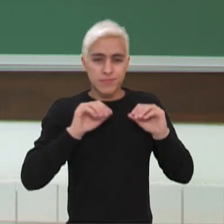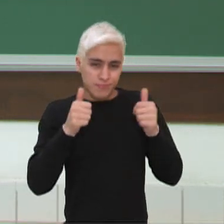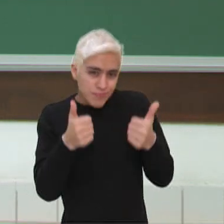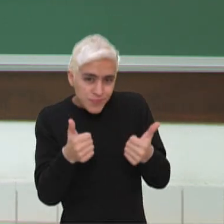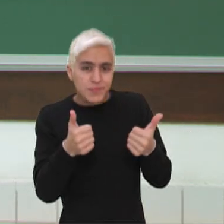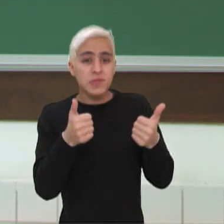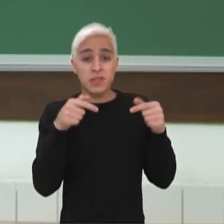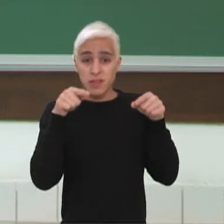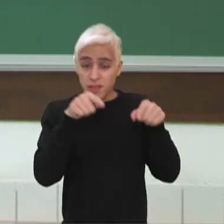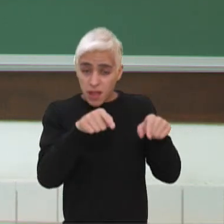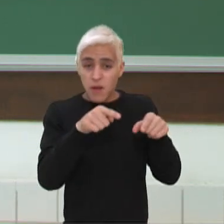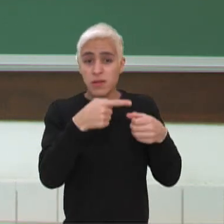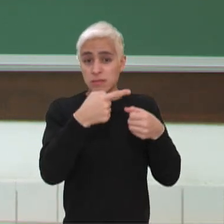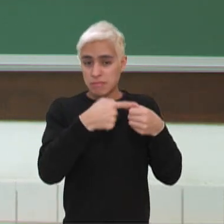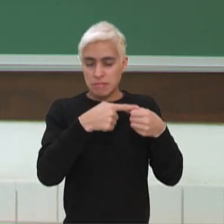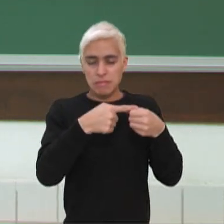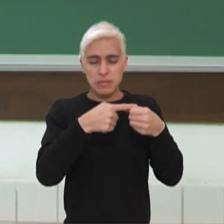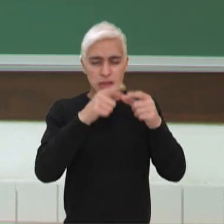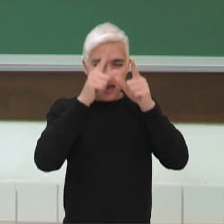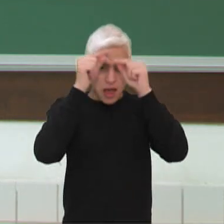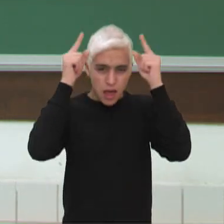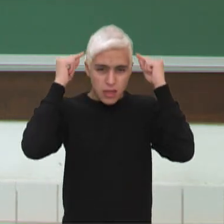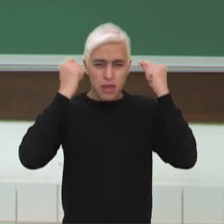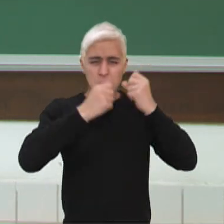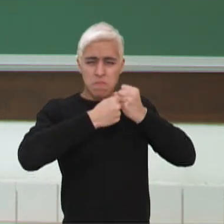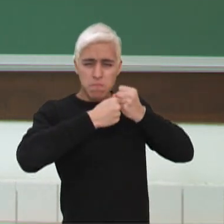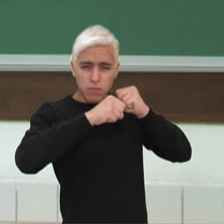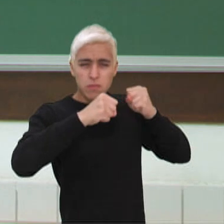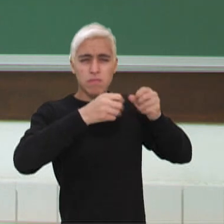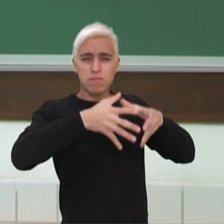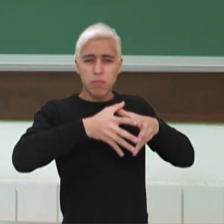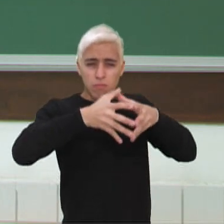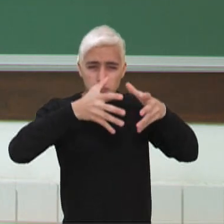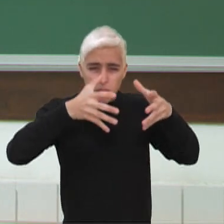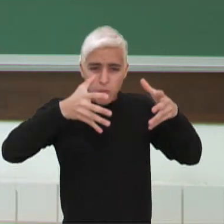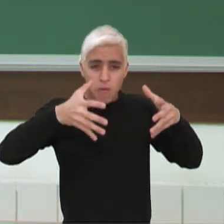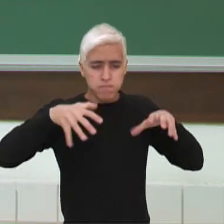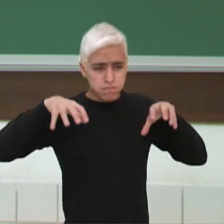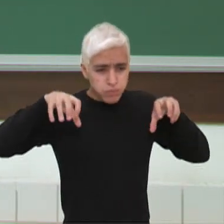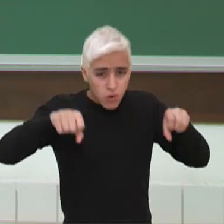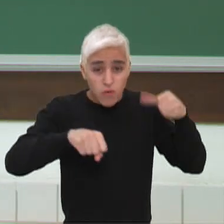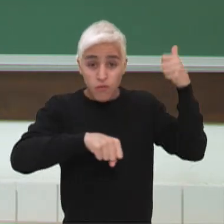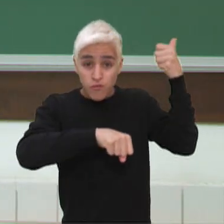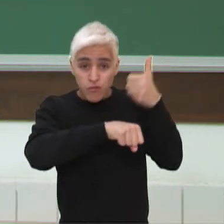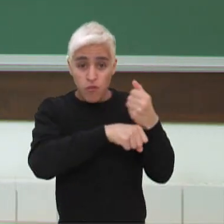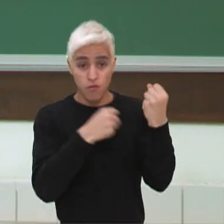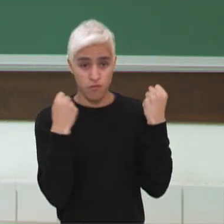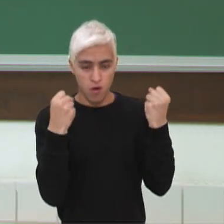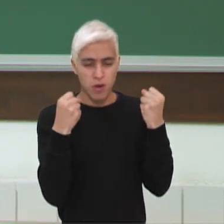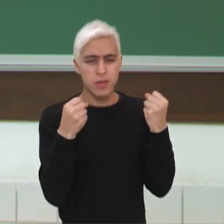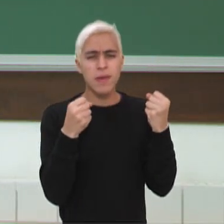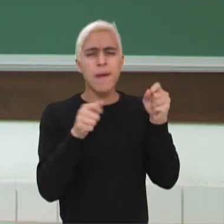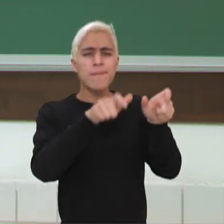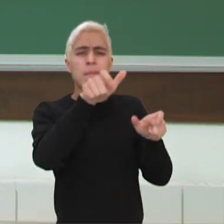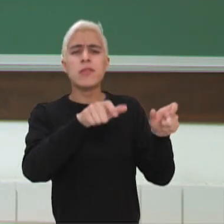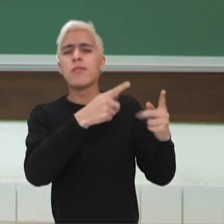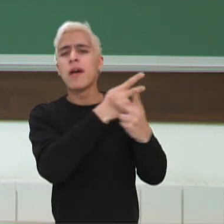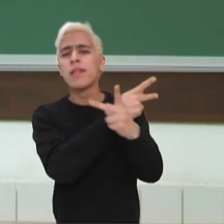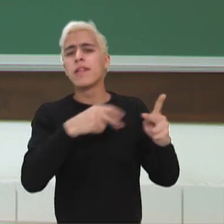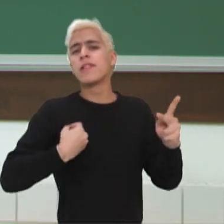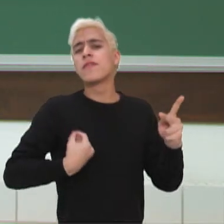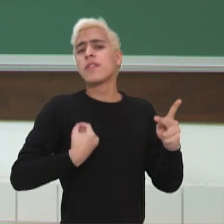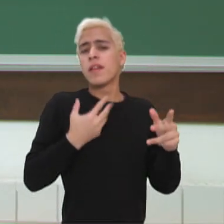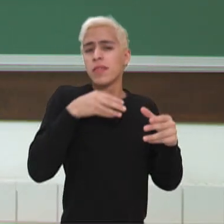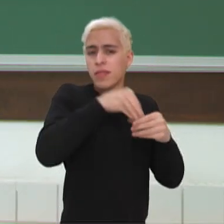Atenas, ela cresceu de tal maneira, ela se fortificou de tal maneira, que as pessoas, os cidadãos de lá,